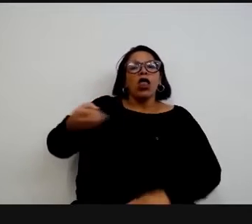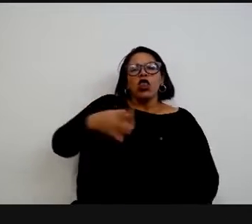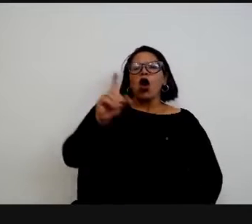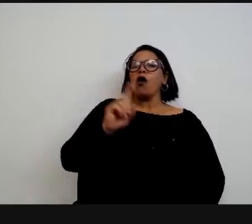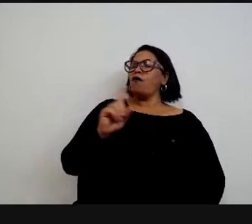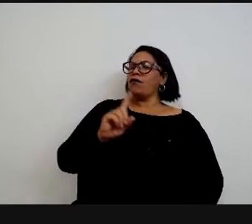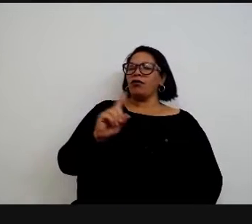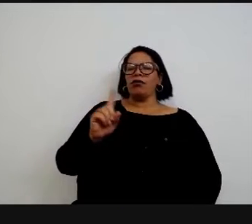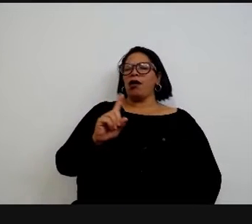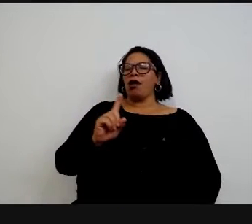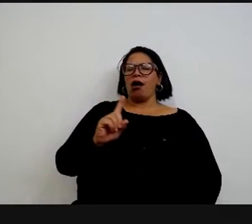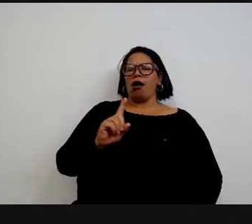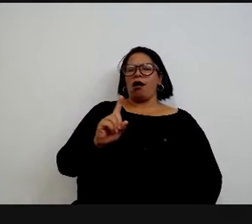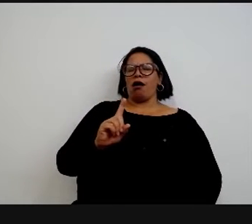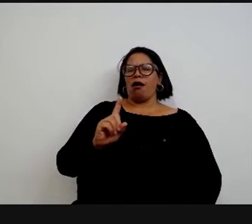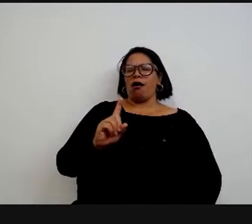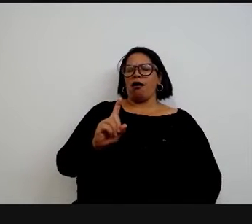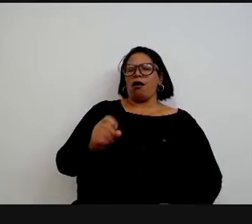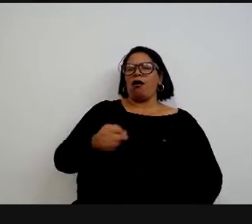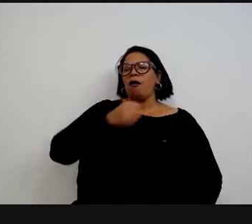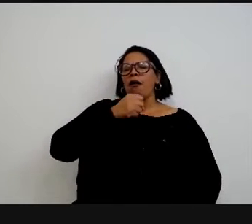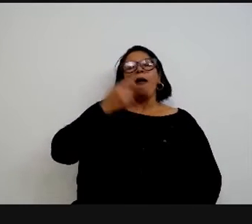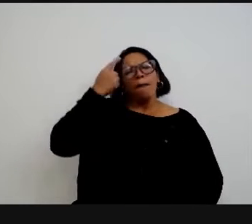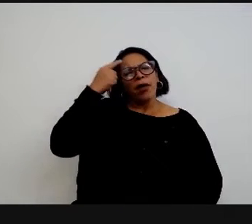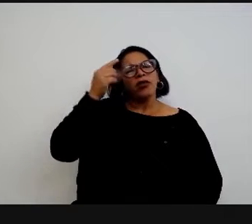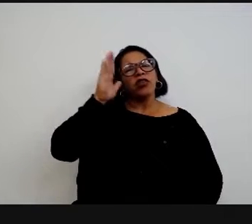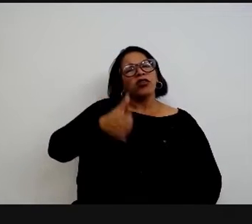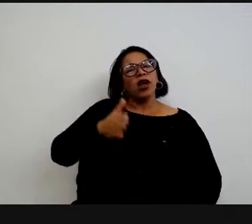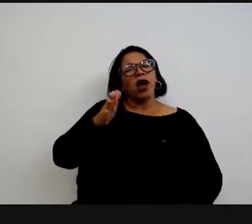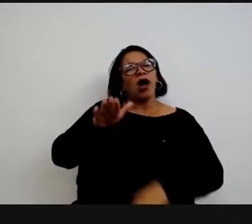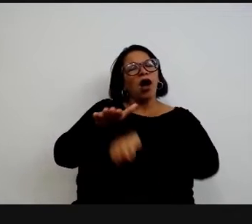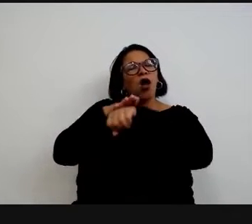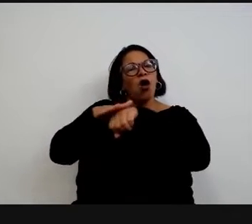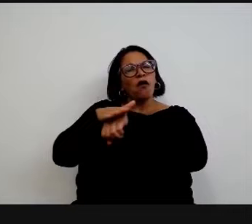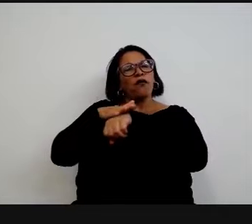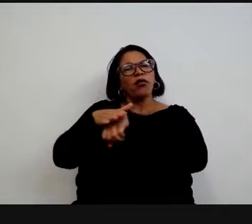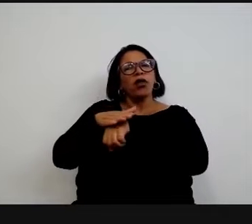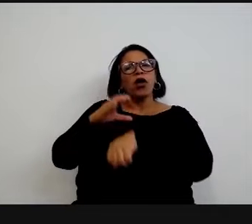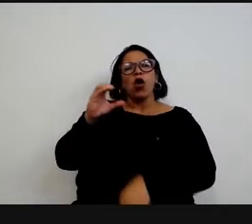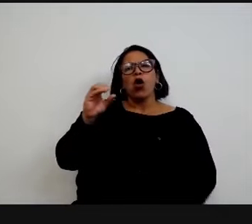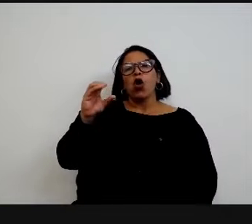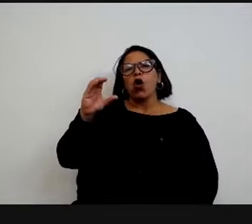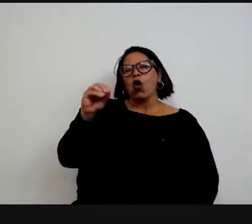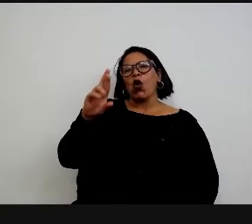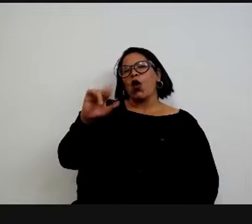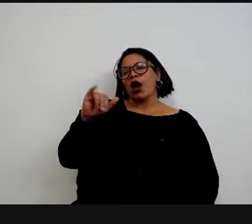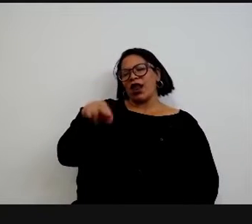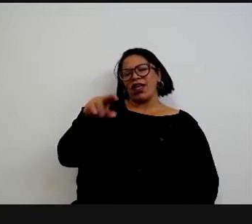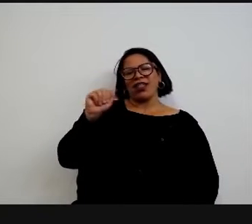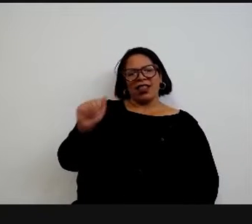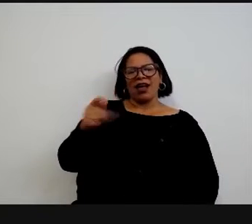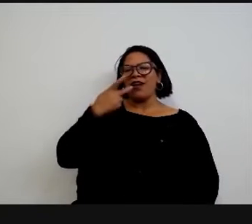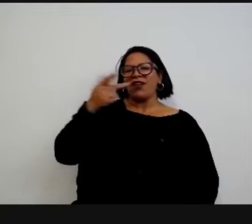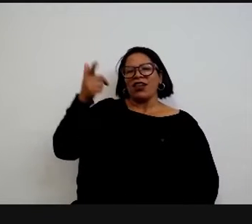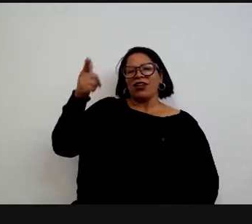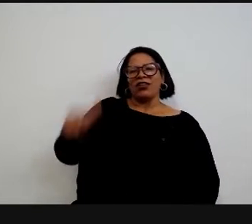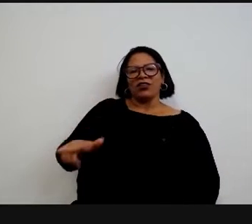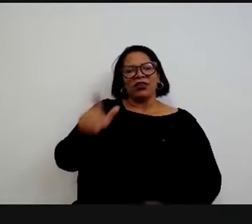essa questão da gestão por competência, ela não é. Né? Estava conversando com Corina, ó, chamando de Karina de novo,